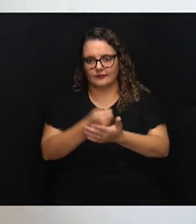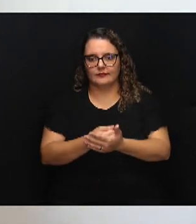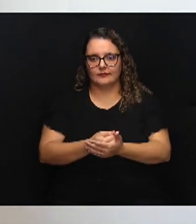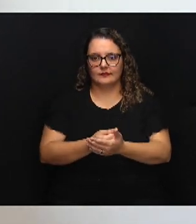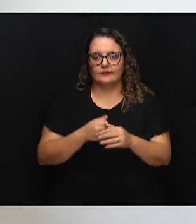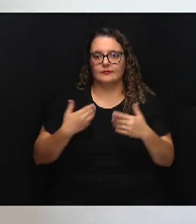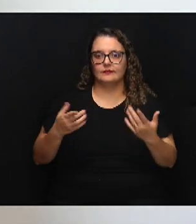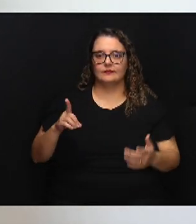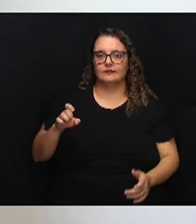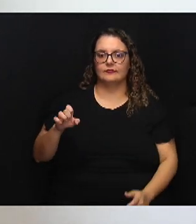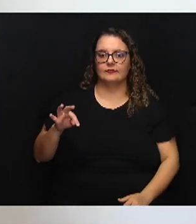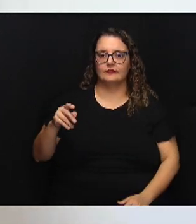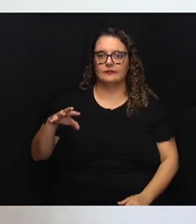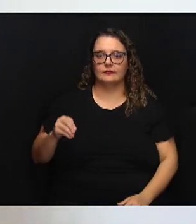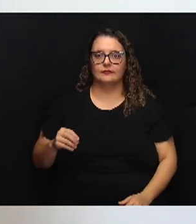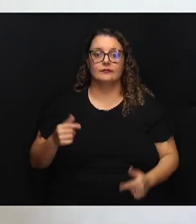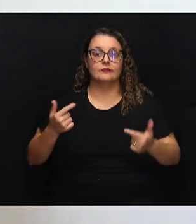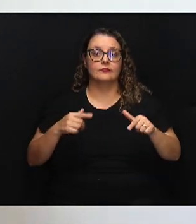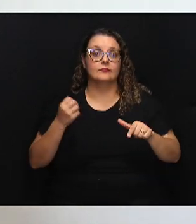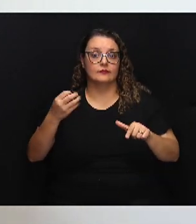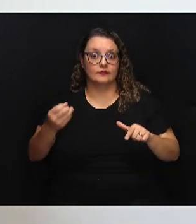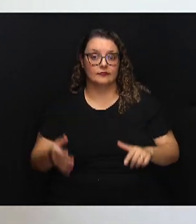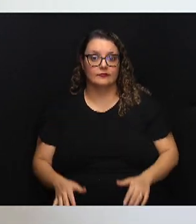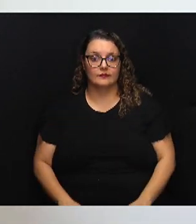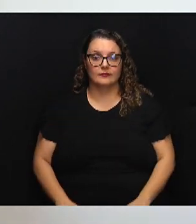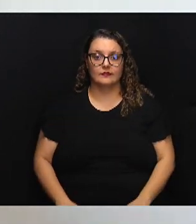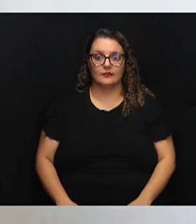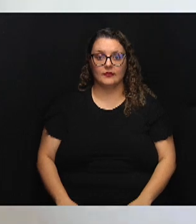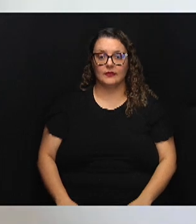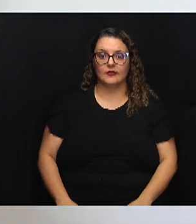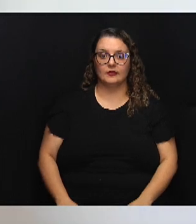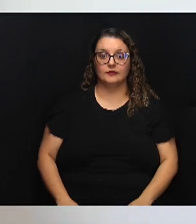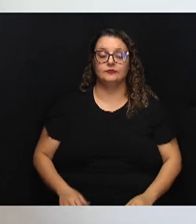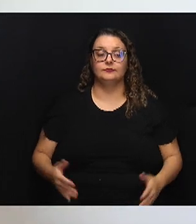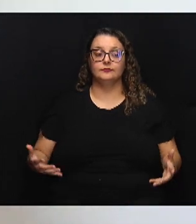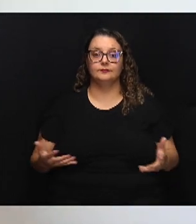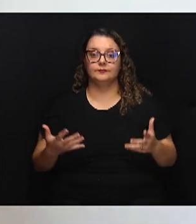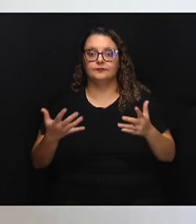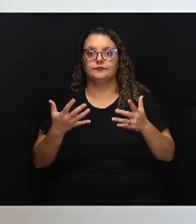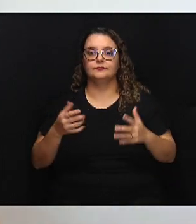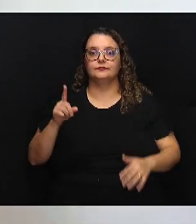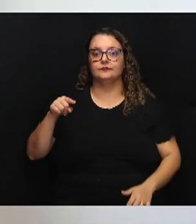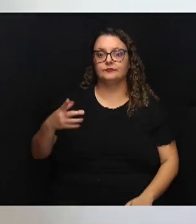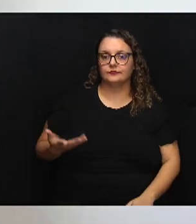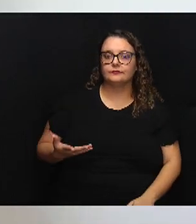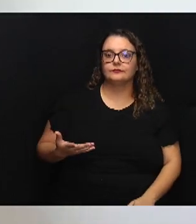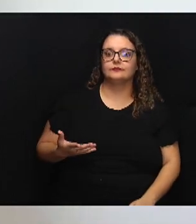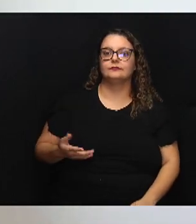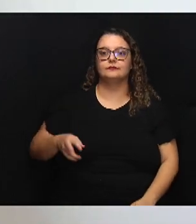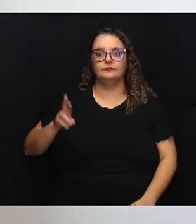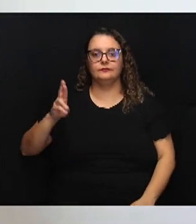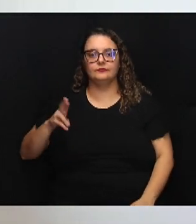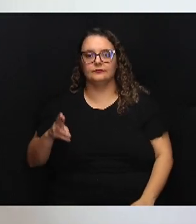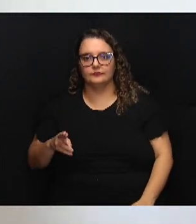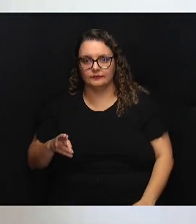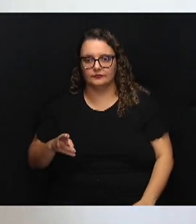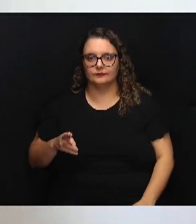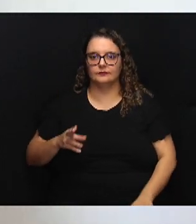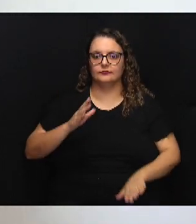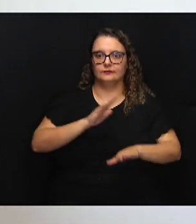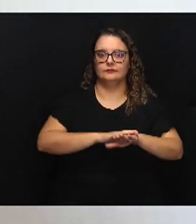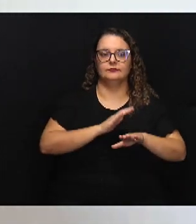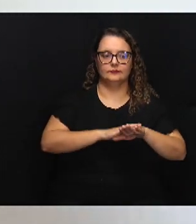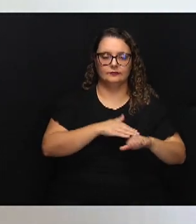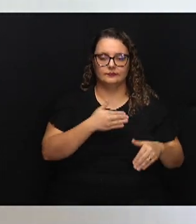destino, para onde eu vou viajar, né? E a motivação que é o motivo para entrar em